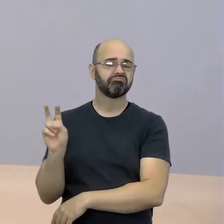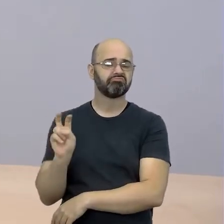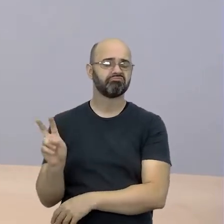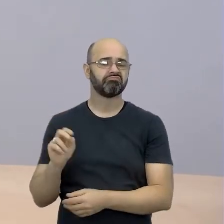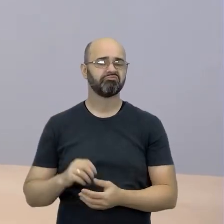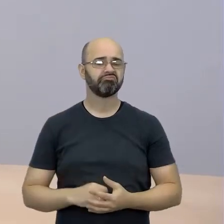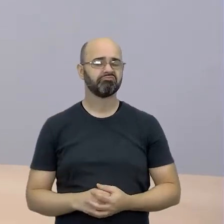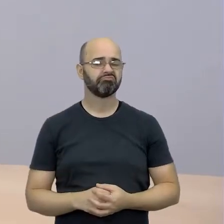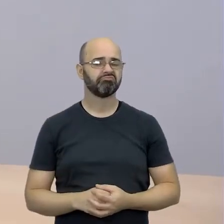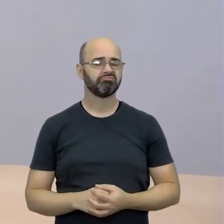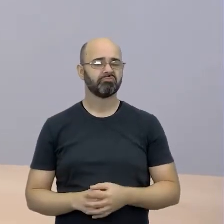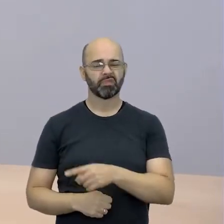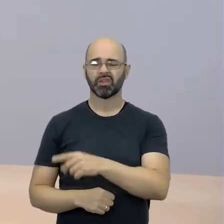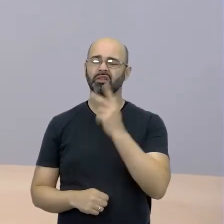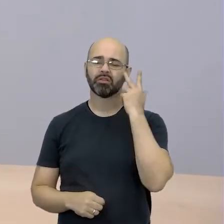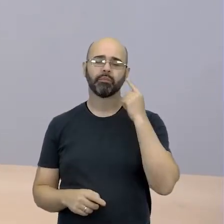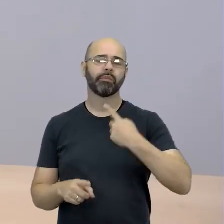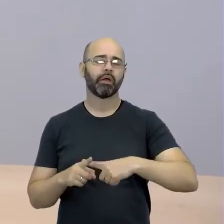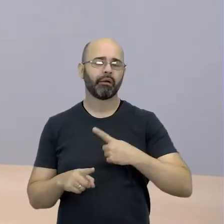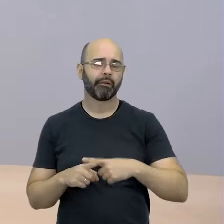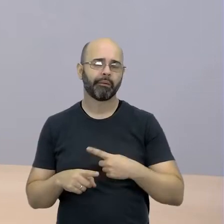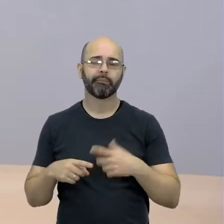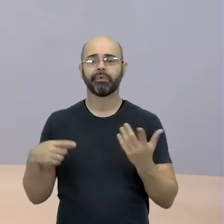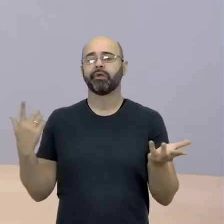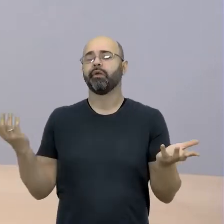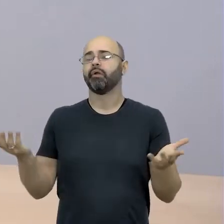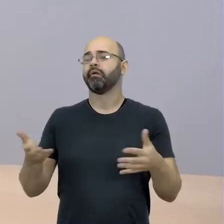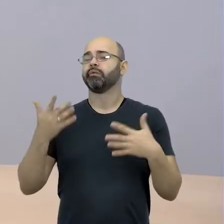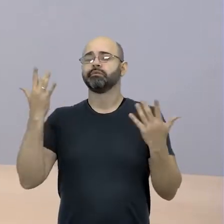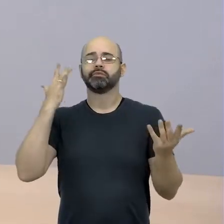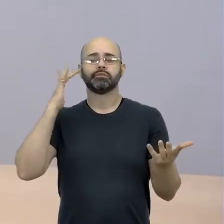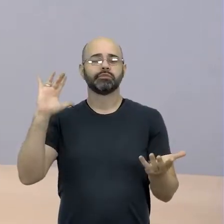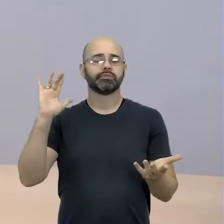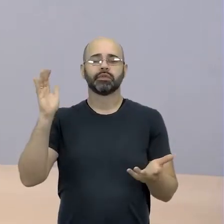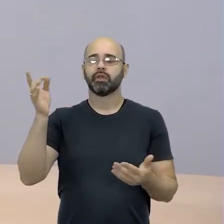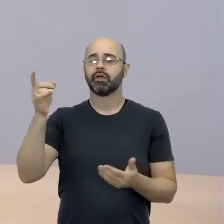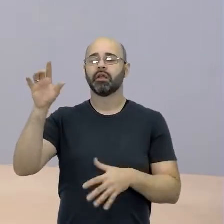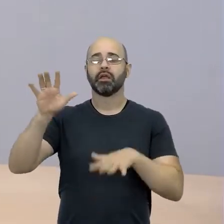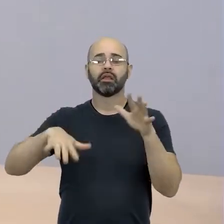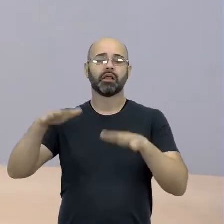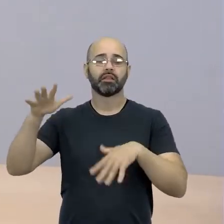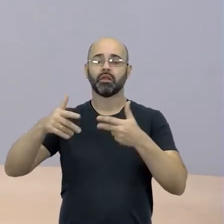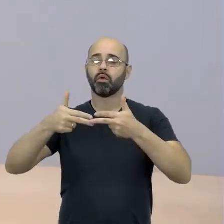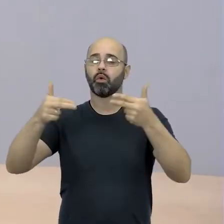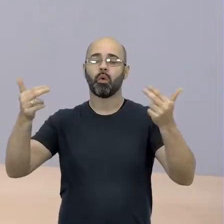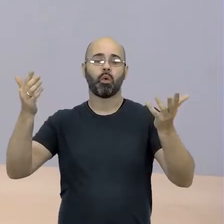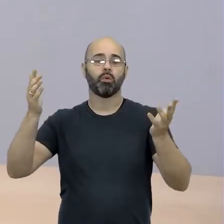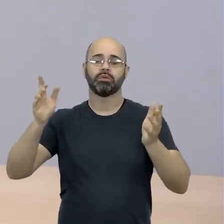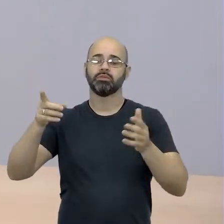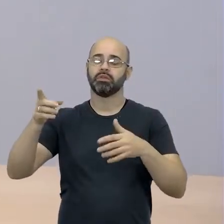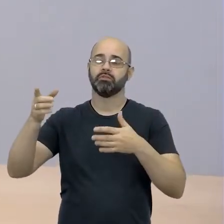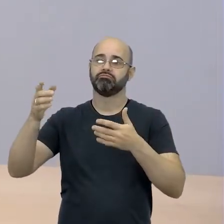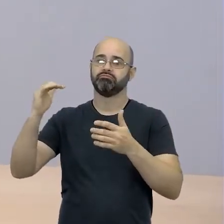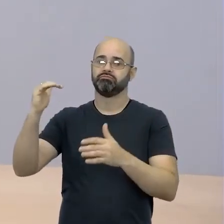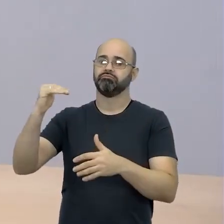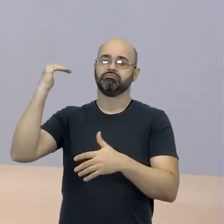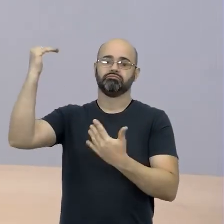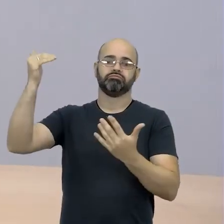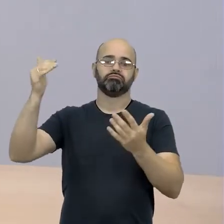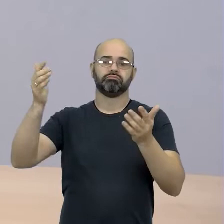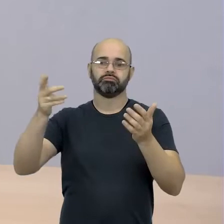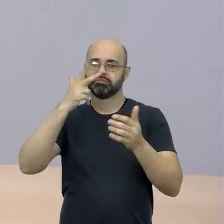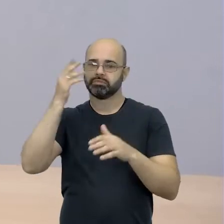assim porque um ente deseja, é produto metafísico de uma situação. Não,